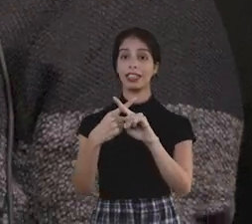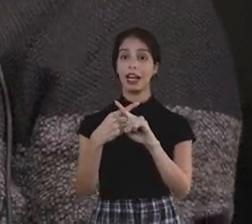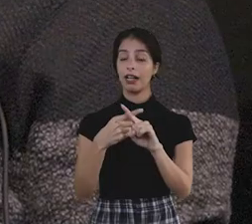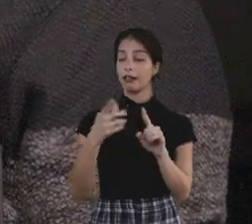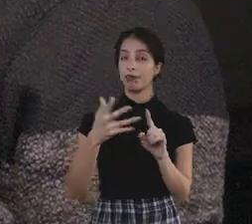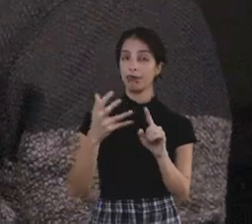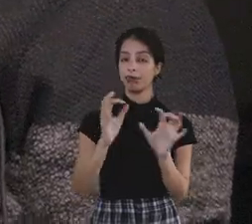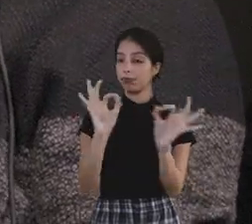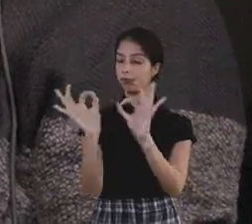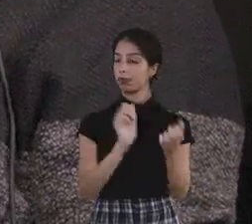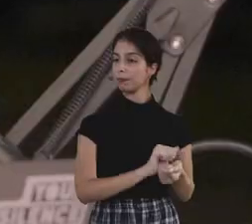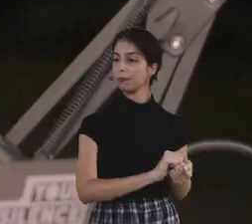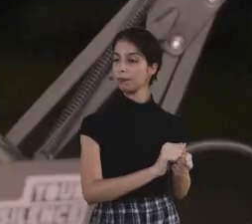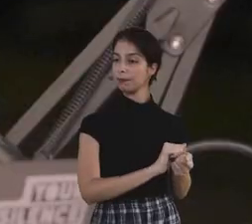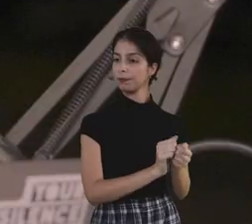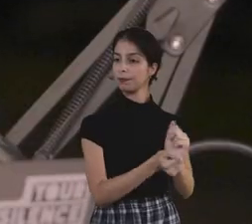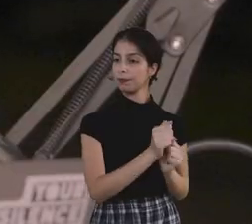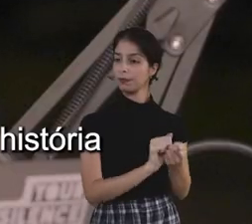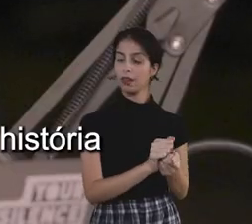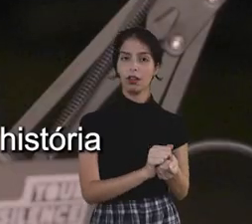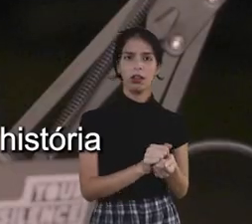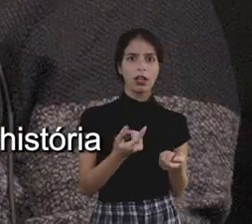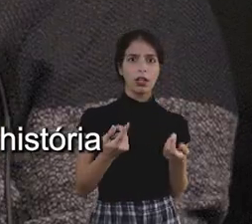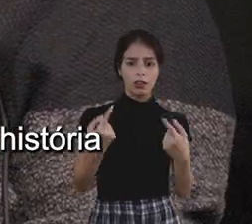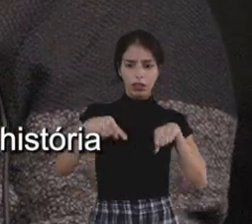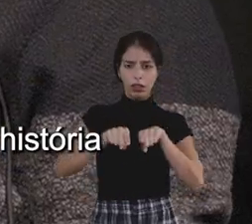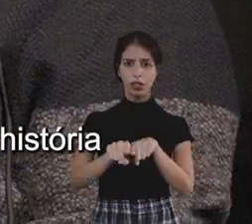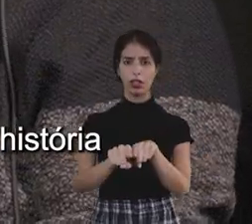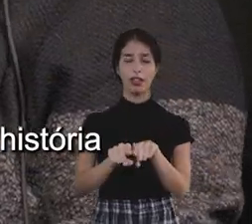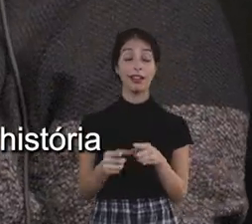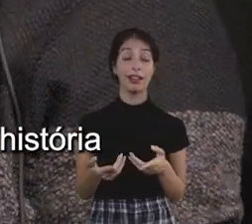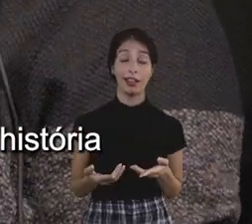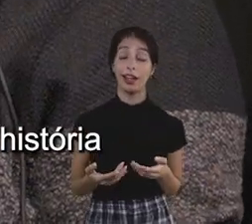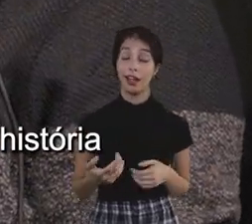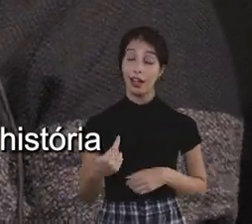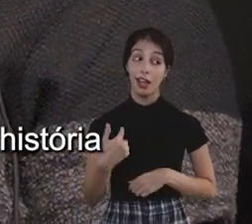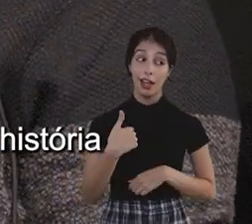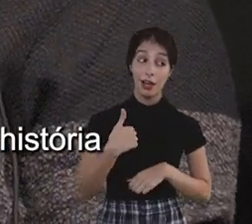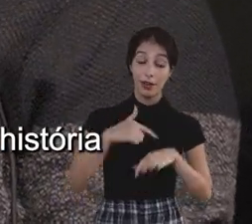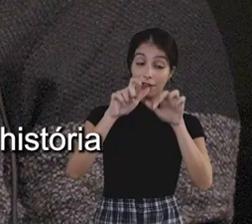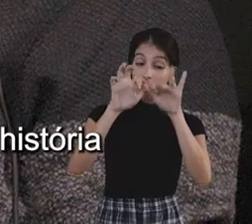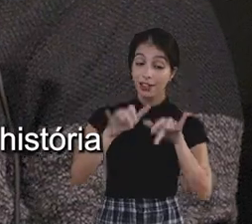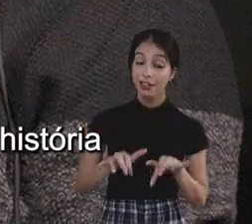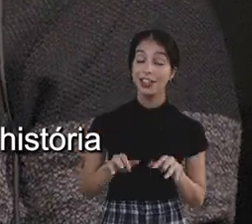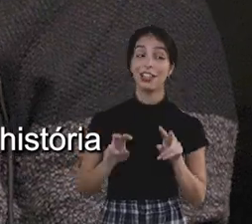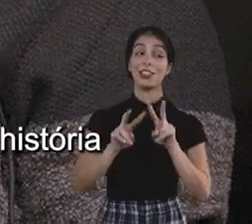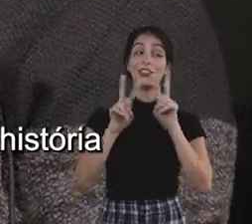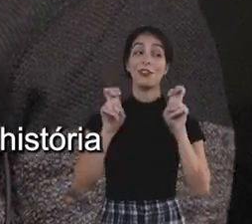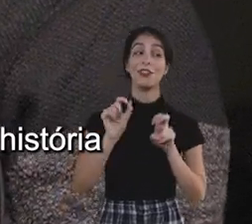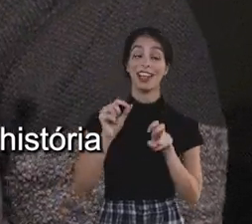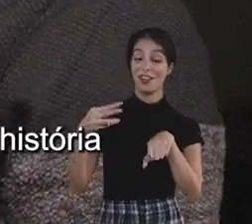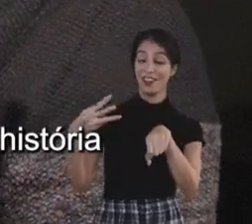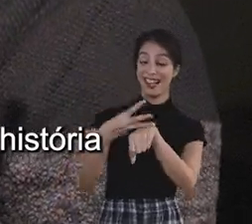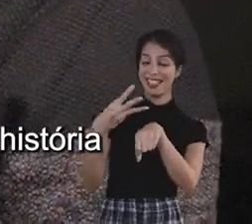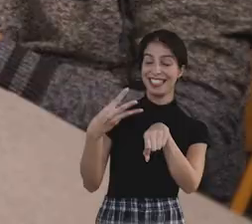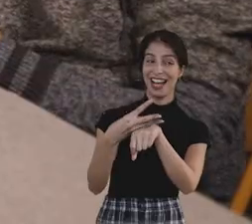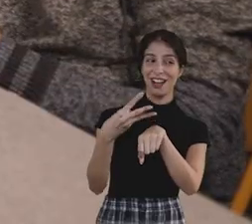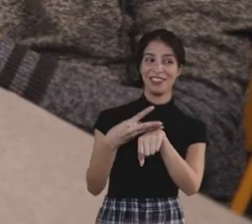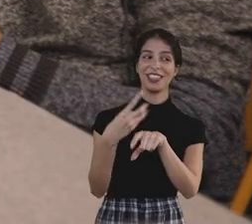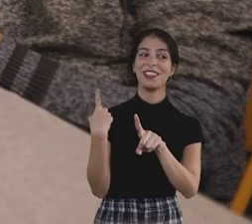que né tá mais acelerado isso exatamente o o do eu ten um capítulo o livro sobre essa história do WhatsApp duas